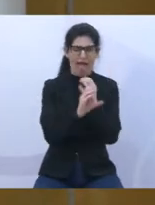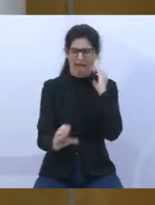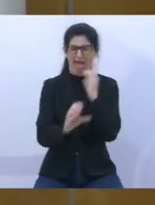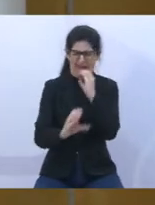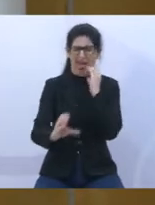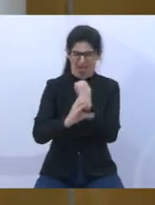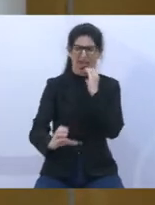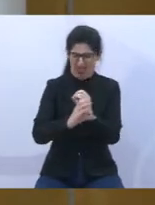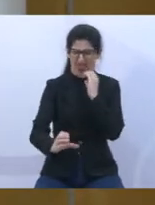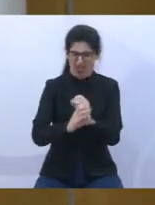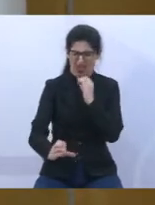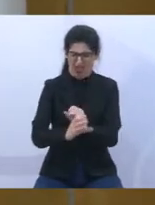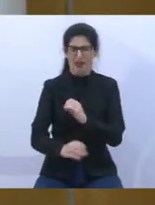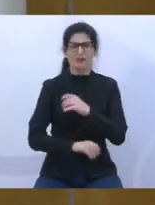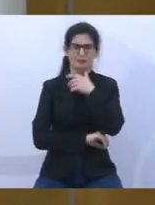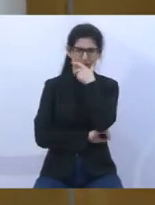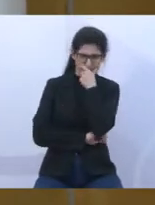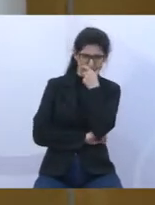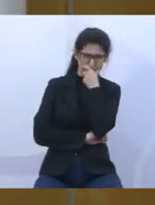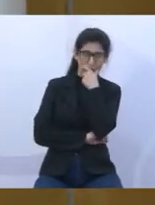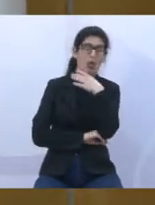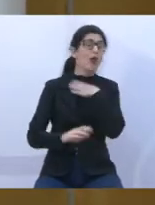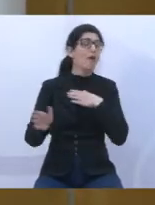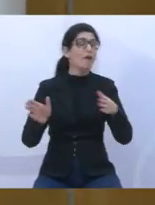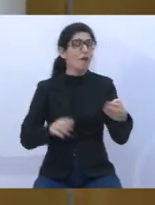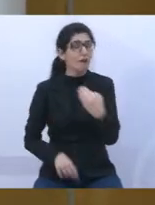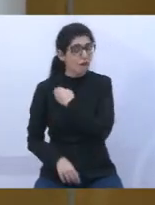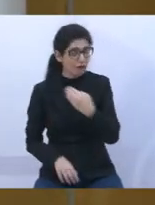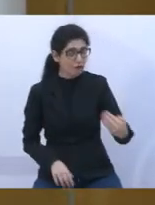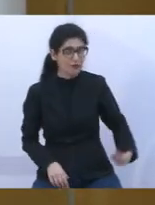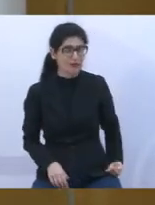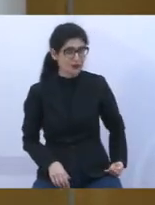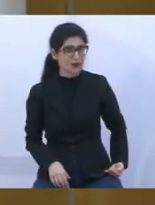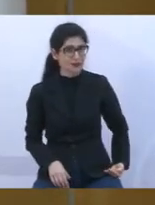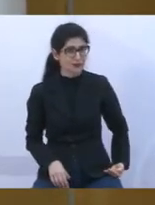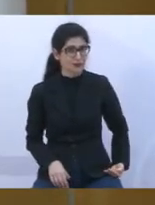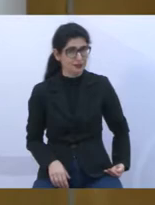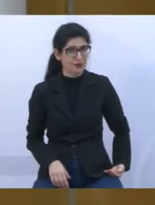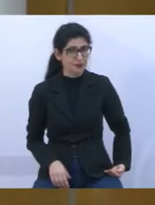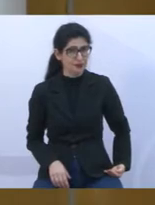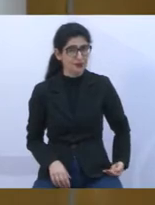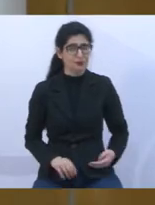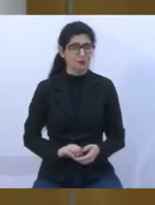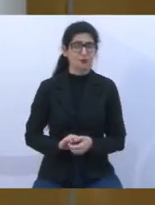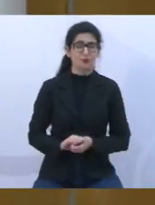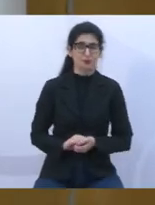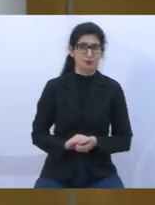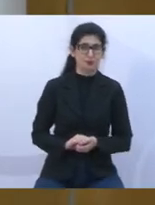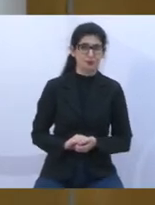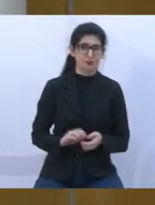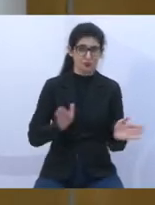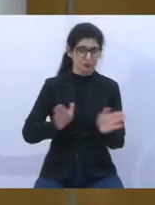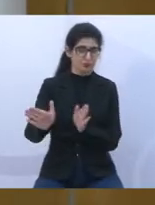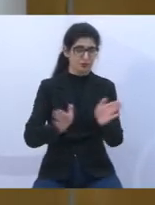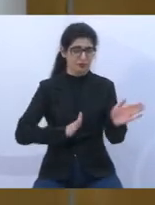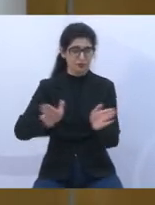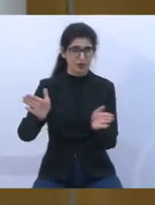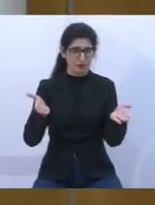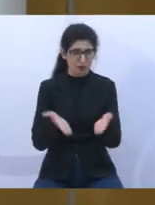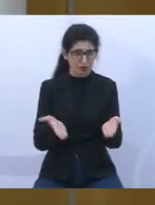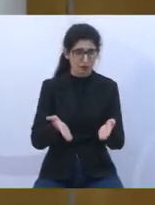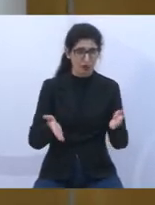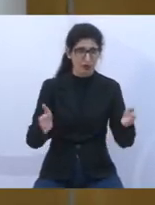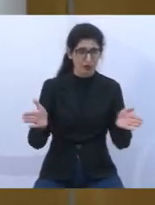subordinados a este governo ele está correndo um sério risco a se dar mal